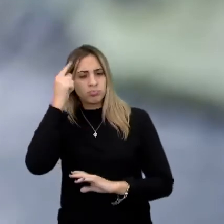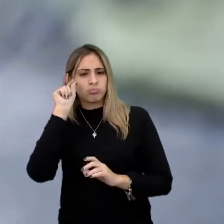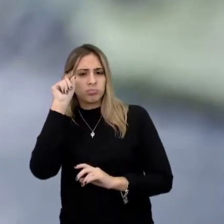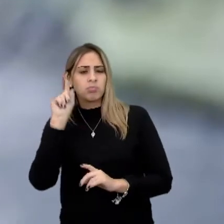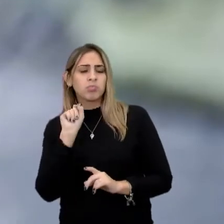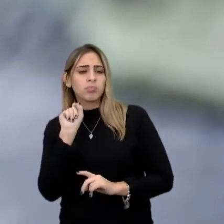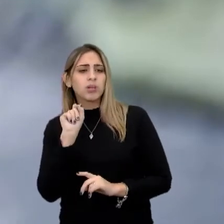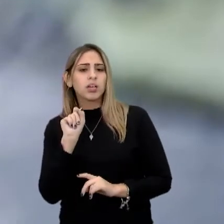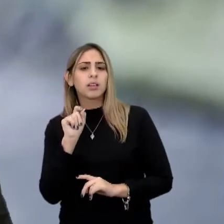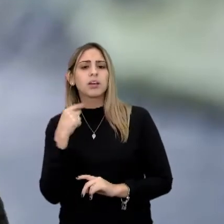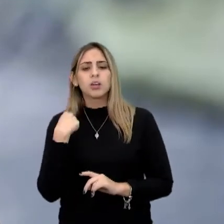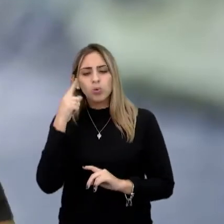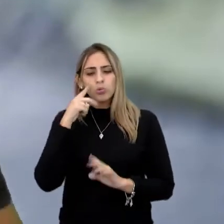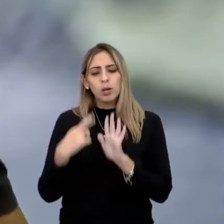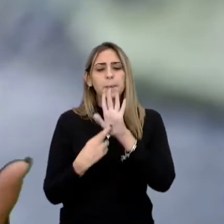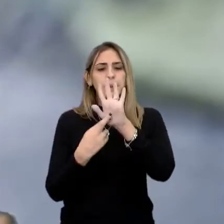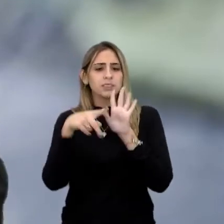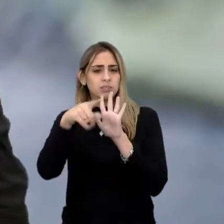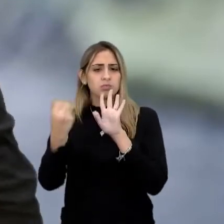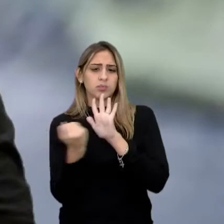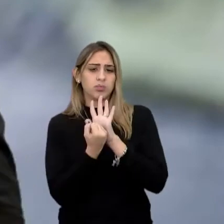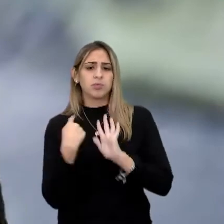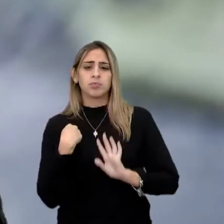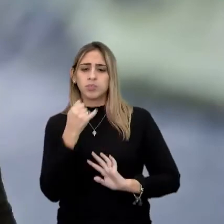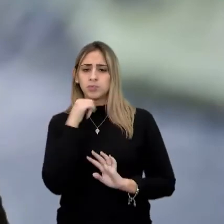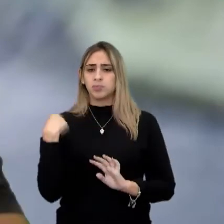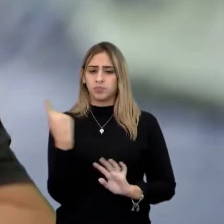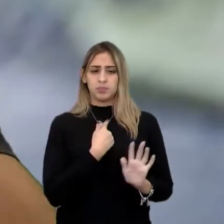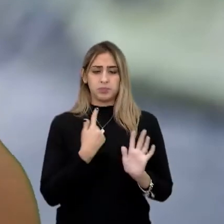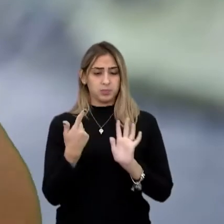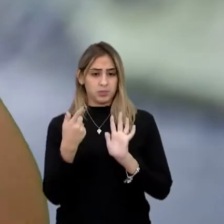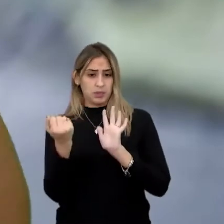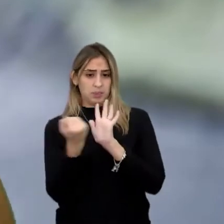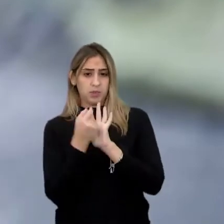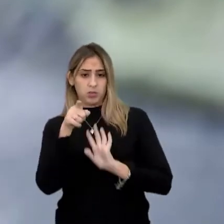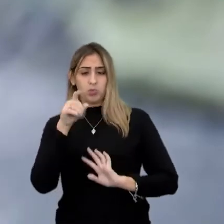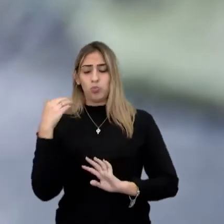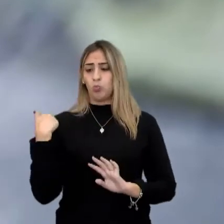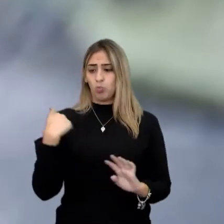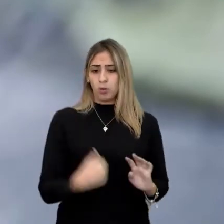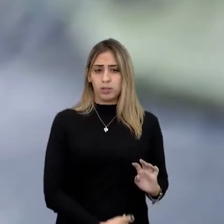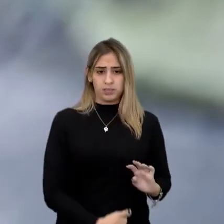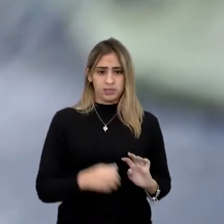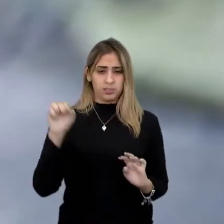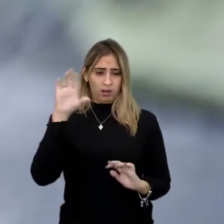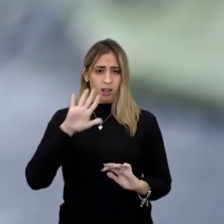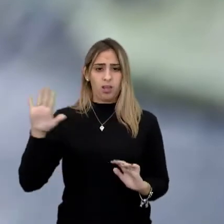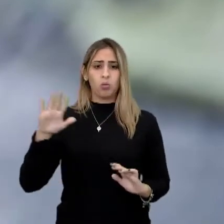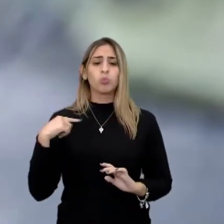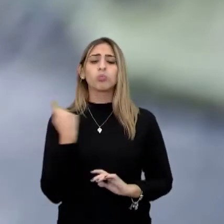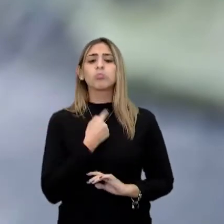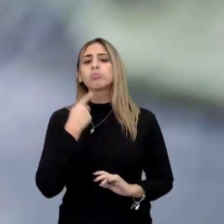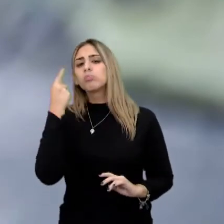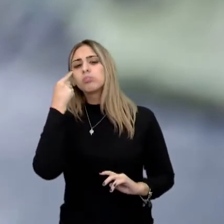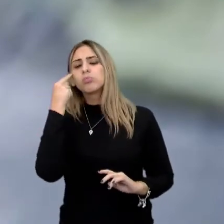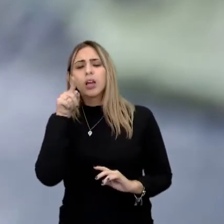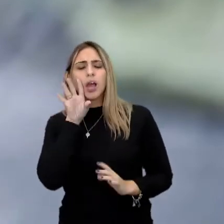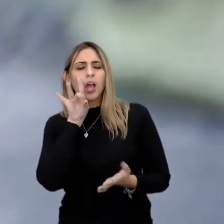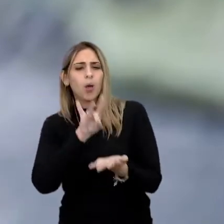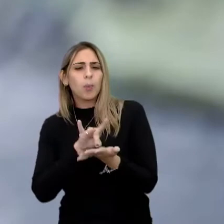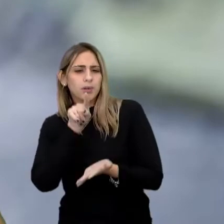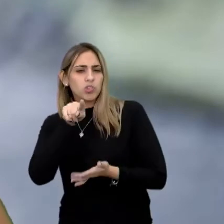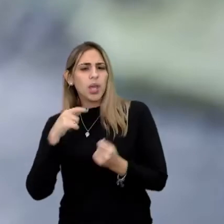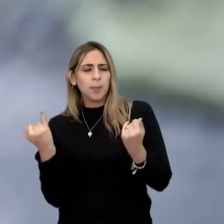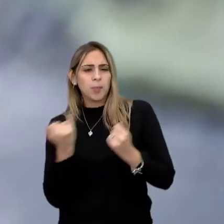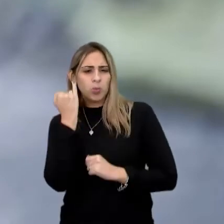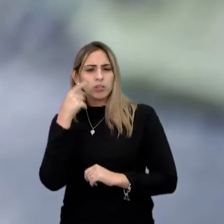sou representante dessa marca, ou por exemplo, a gente aqui, que é representante do Estado, entre aspas, né? Será que realmente é prudente